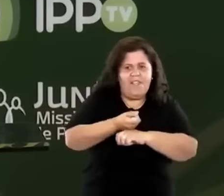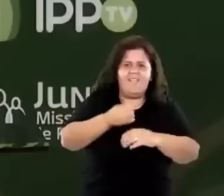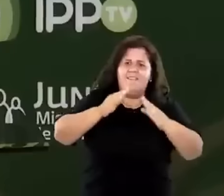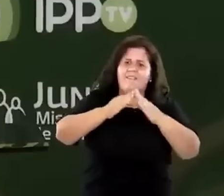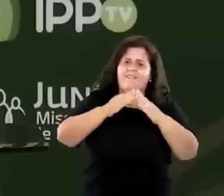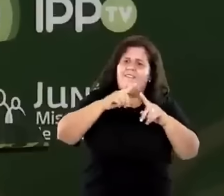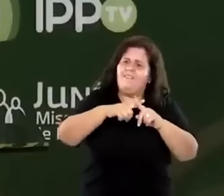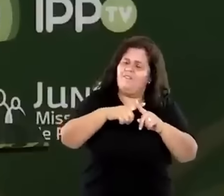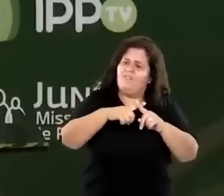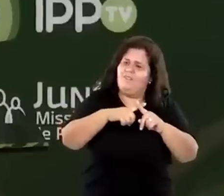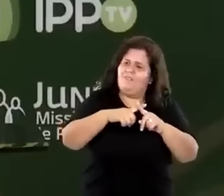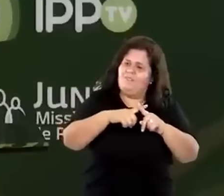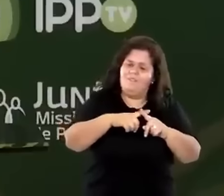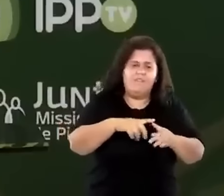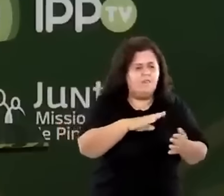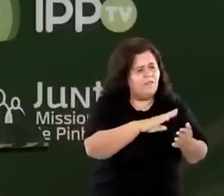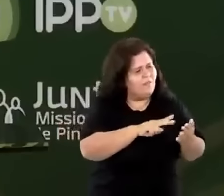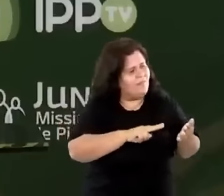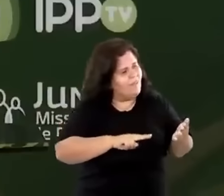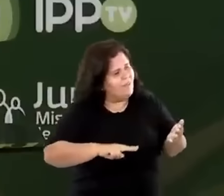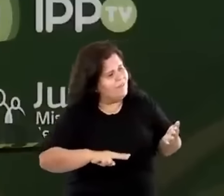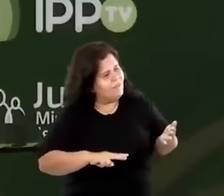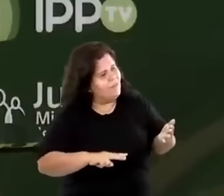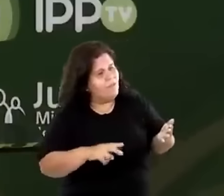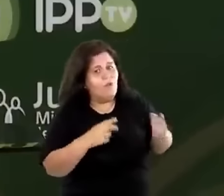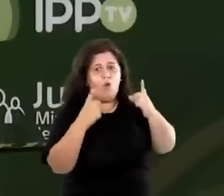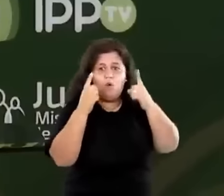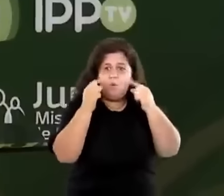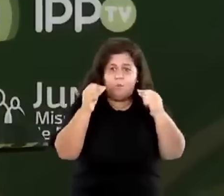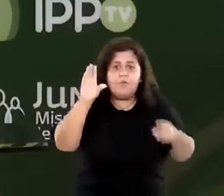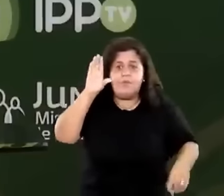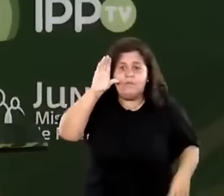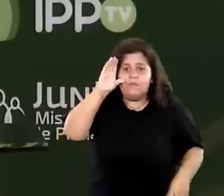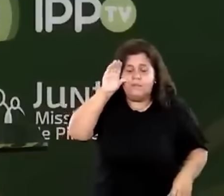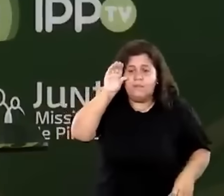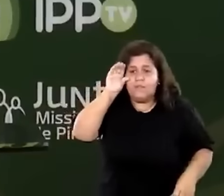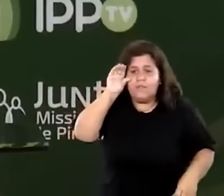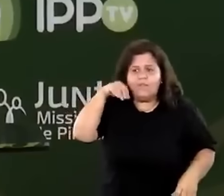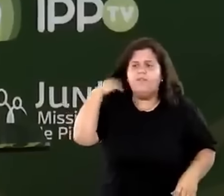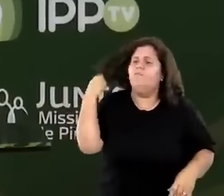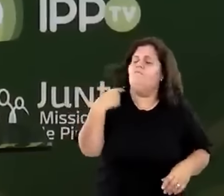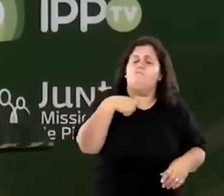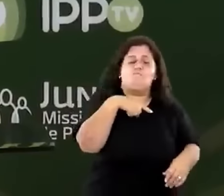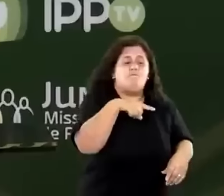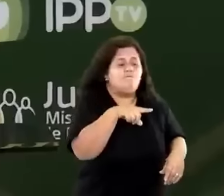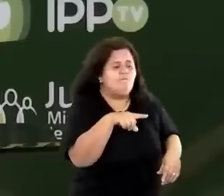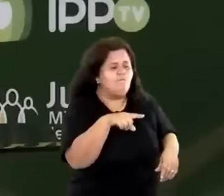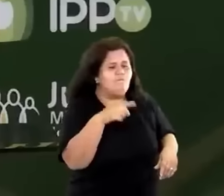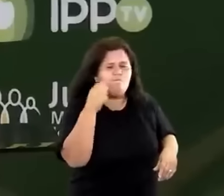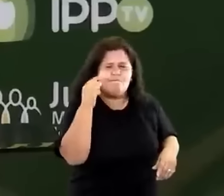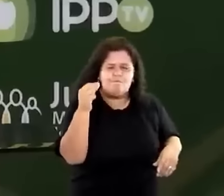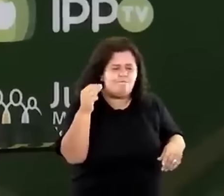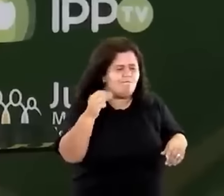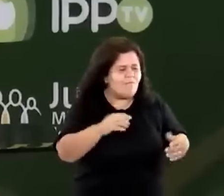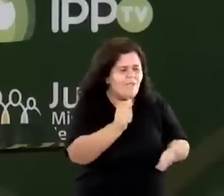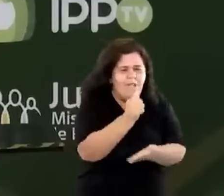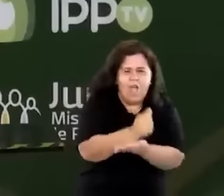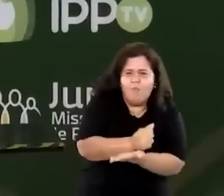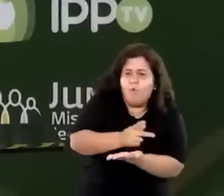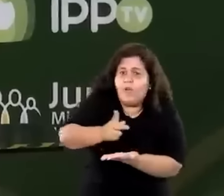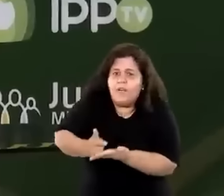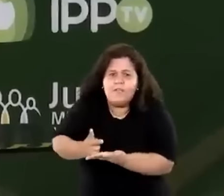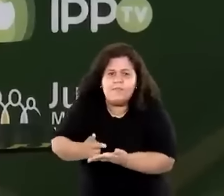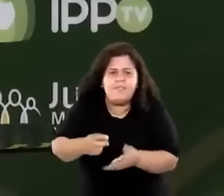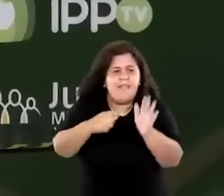olhando para esse irmãos peço que observemos algumas lições a primeira delas é que o Apocalipse é